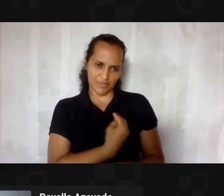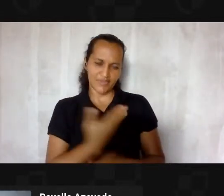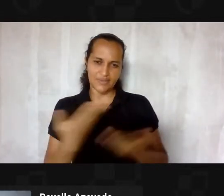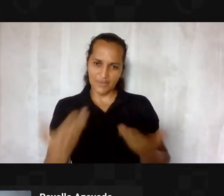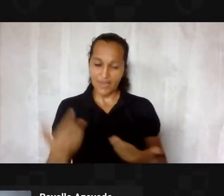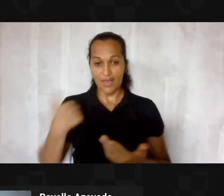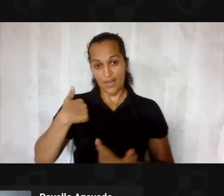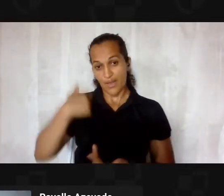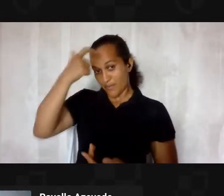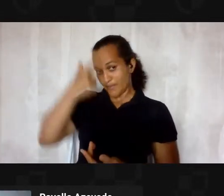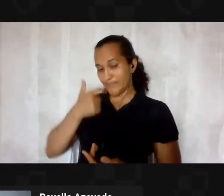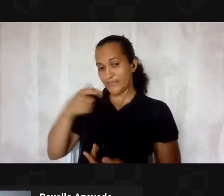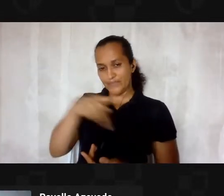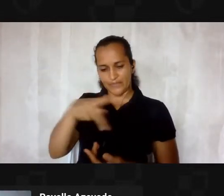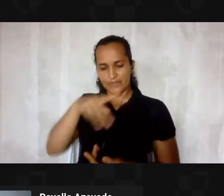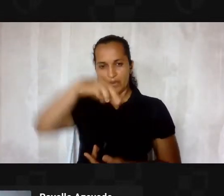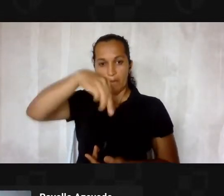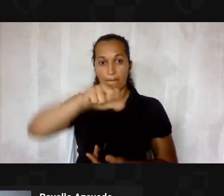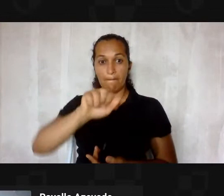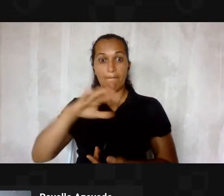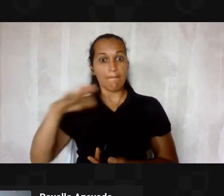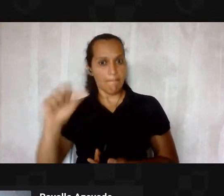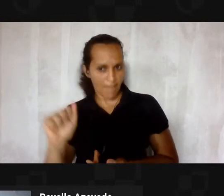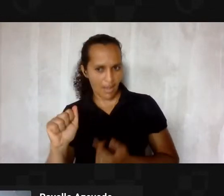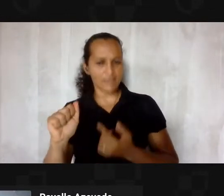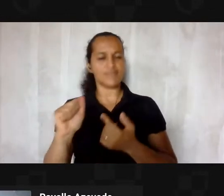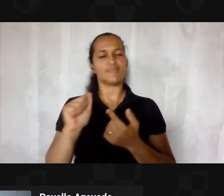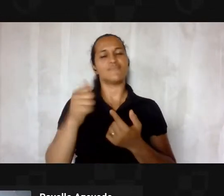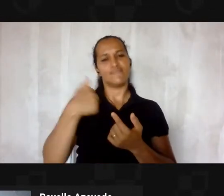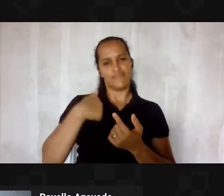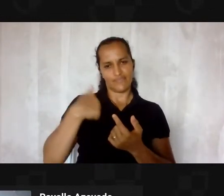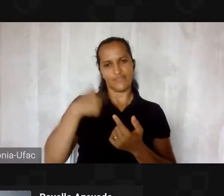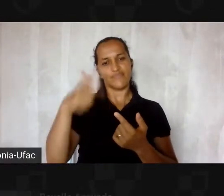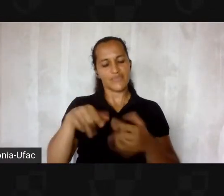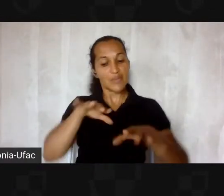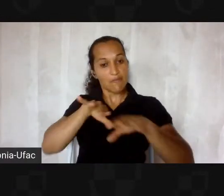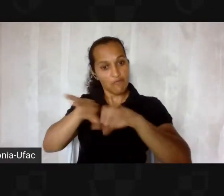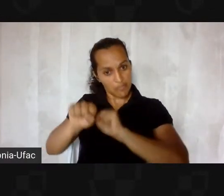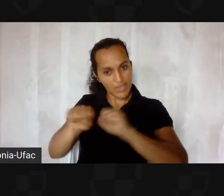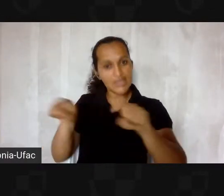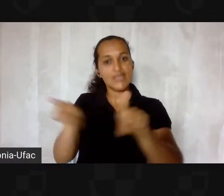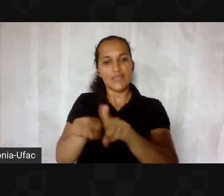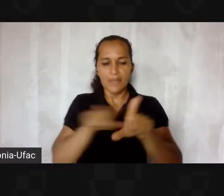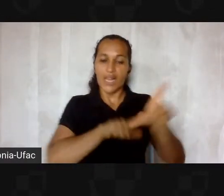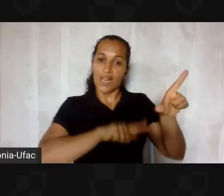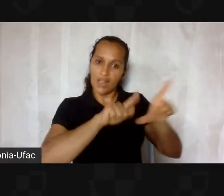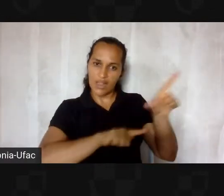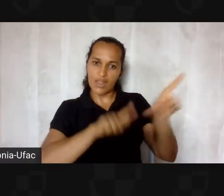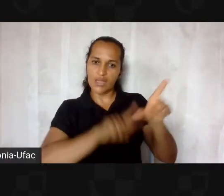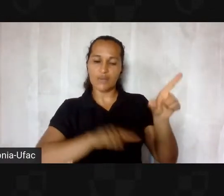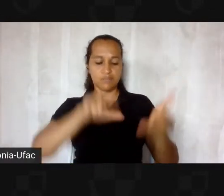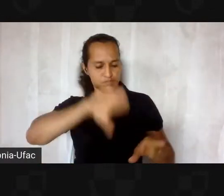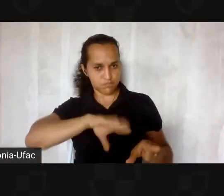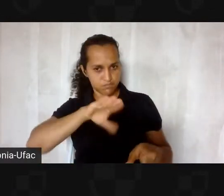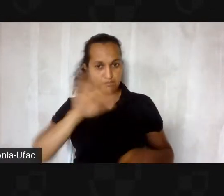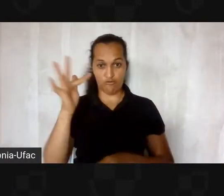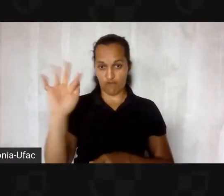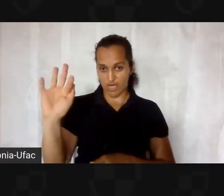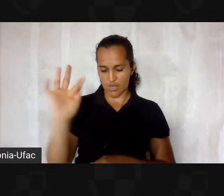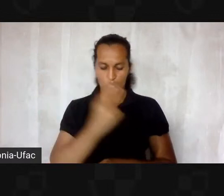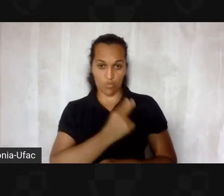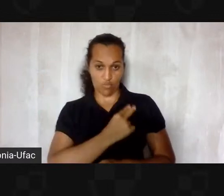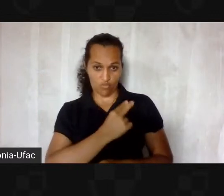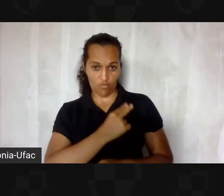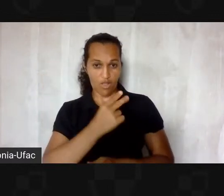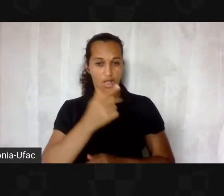sou a professora Márcia Verônica Ramos de Macedo, também formada em letras portuguesa e francês pela UFAC